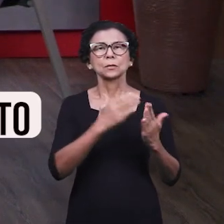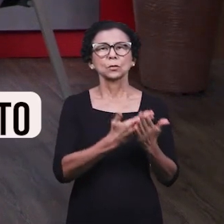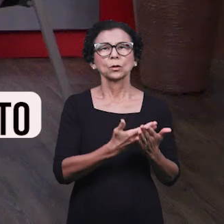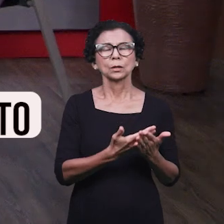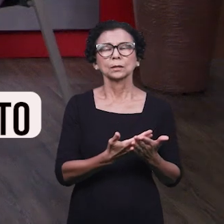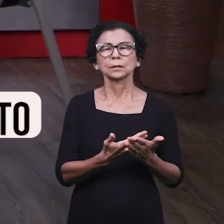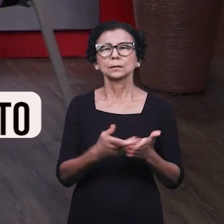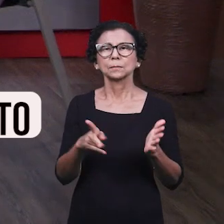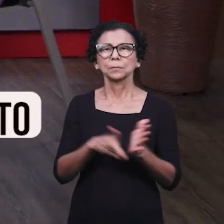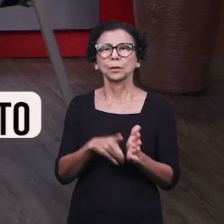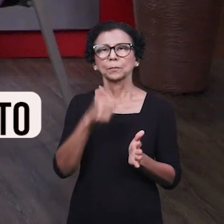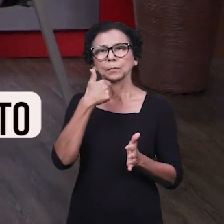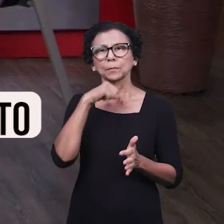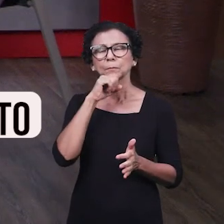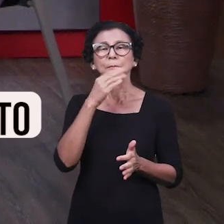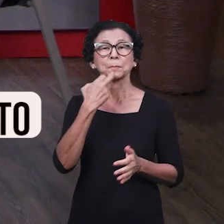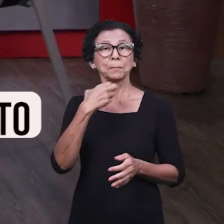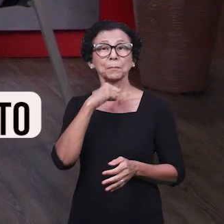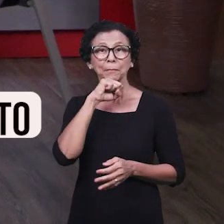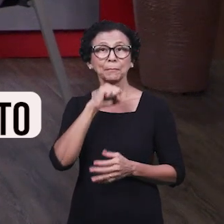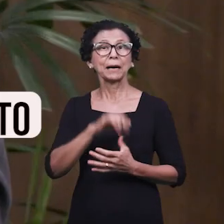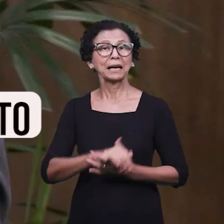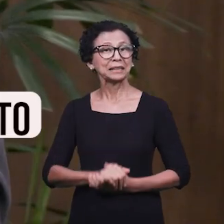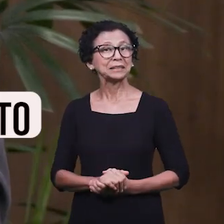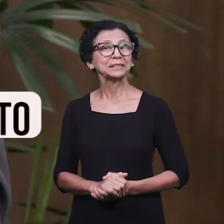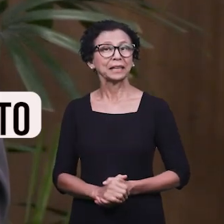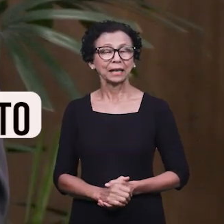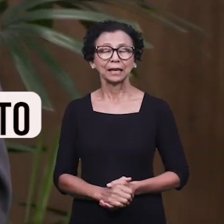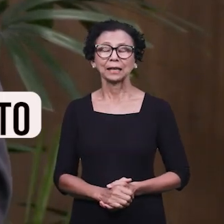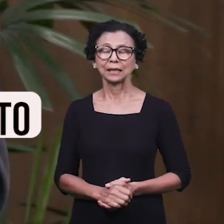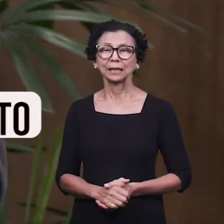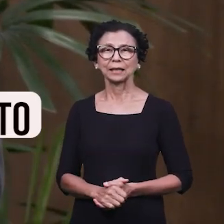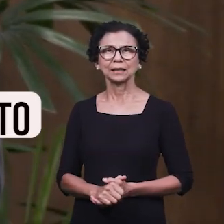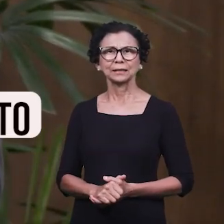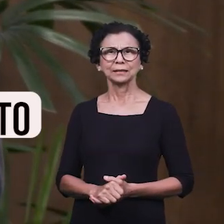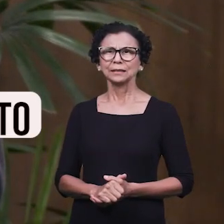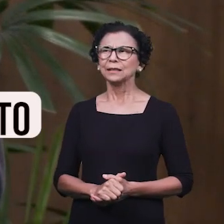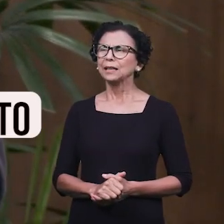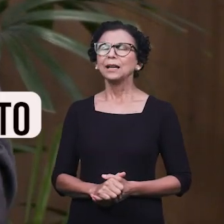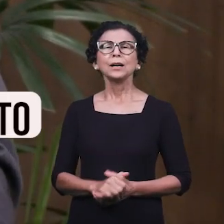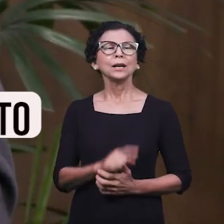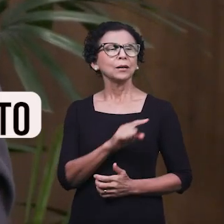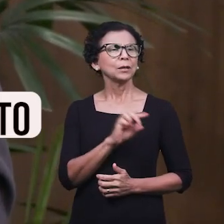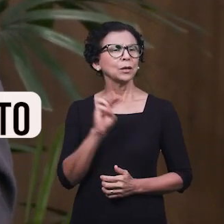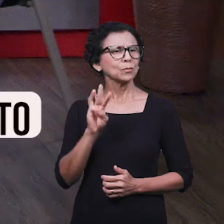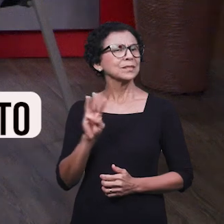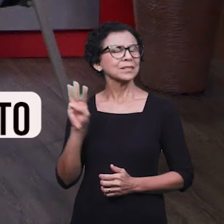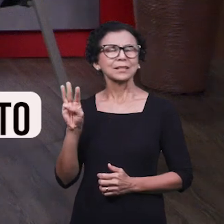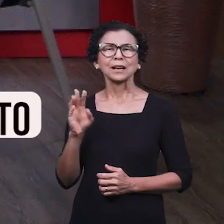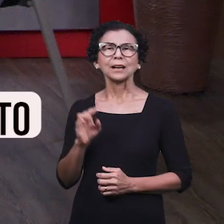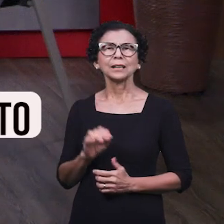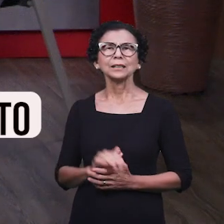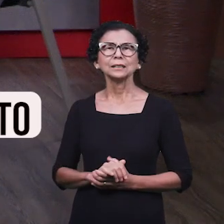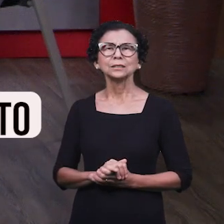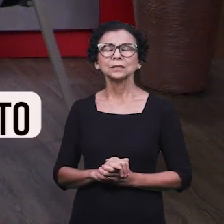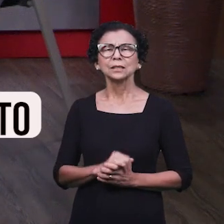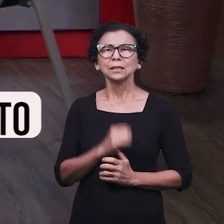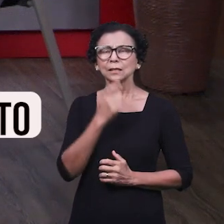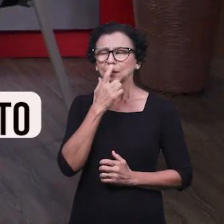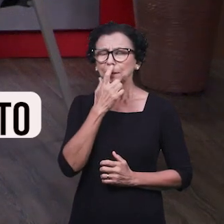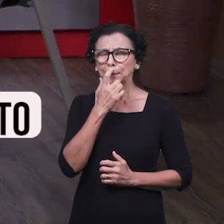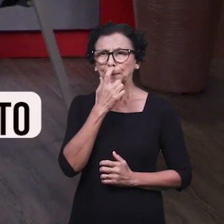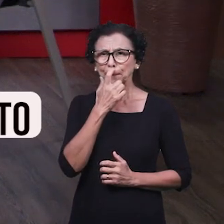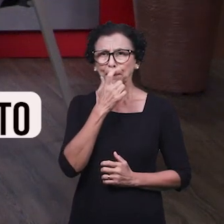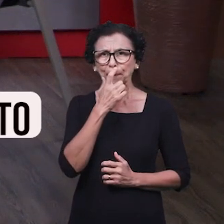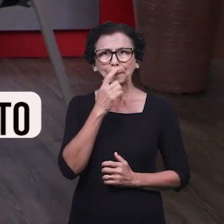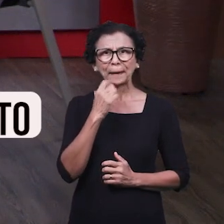escolas podem usar. Interessante, né? Escola de Pais, né? Escola de Pais. Isso é um site? É um programa. É um